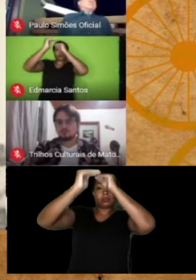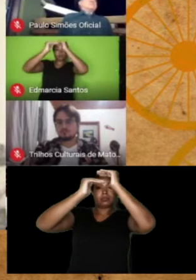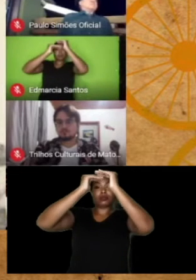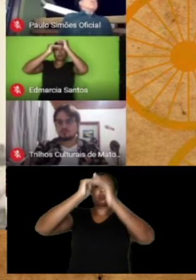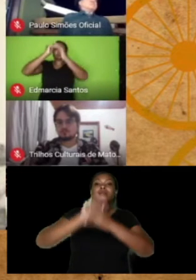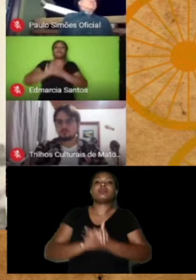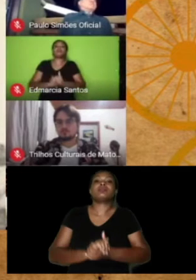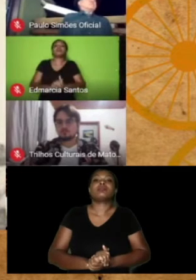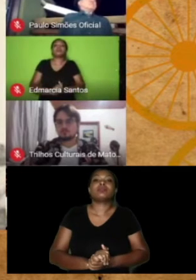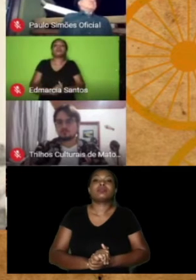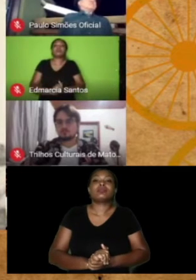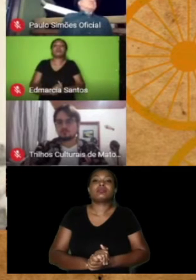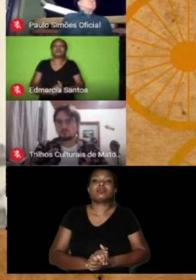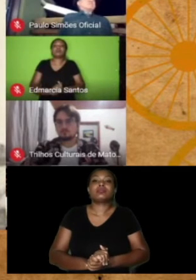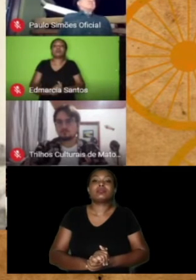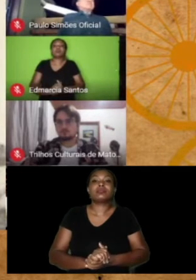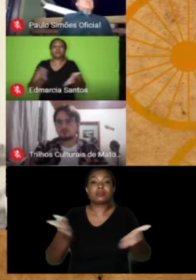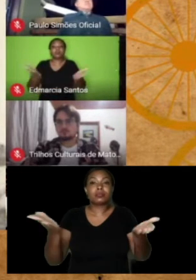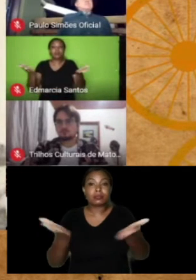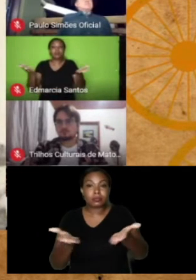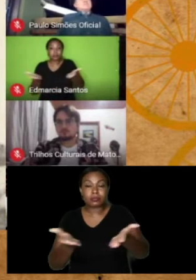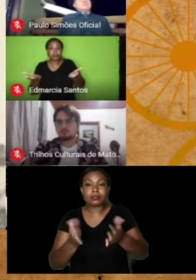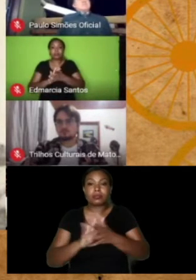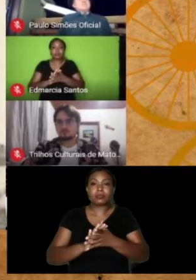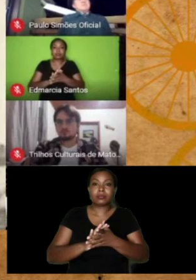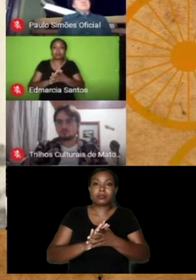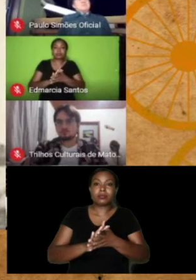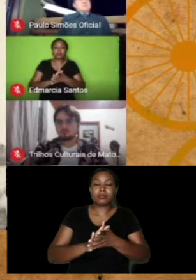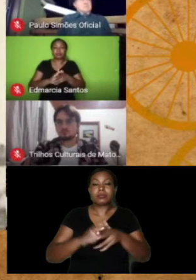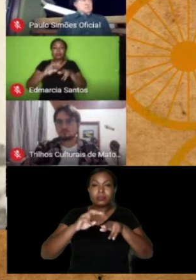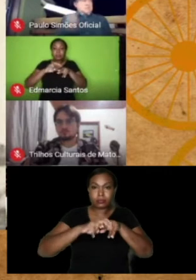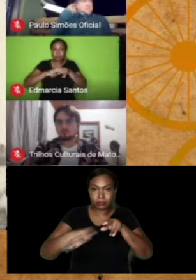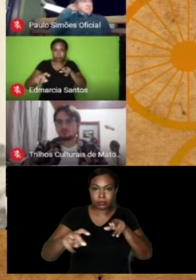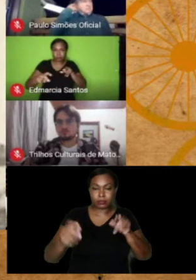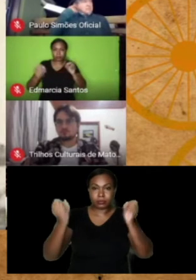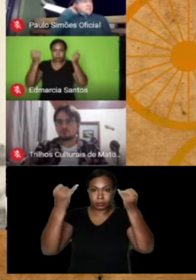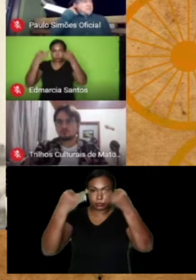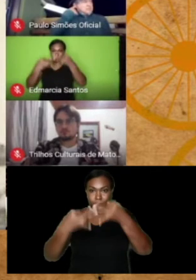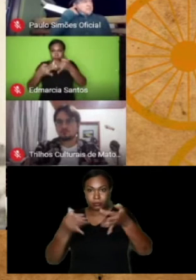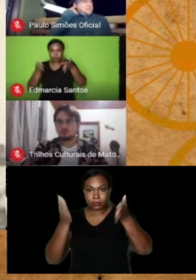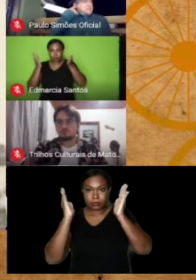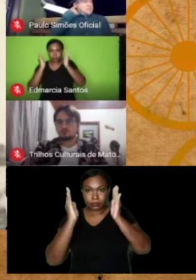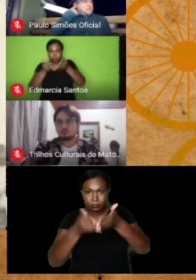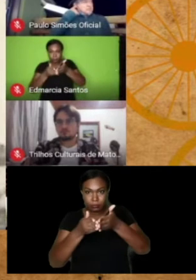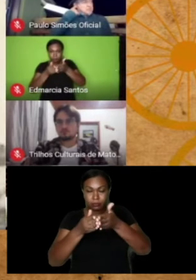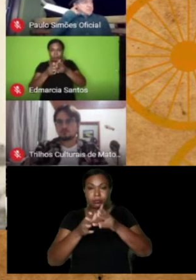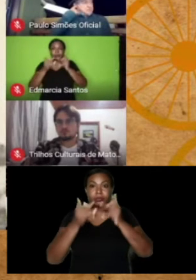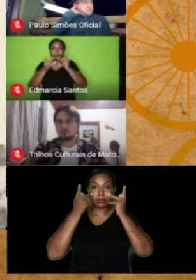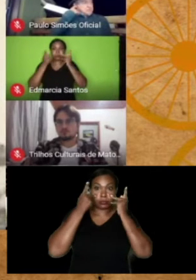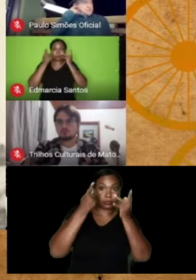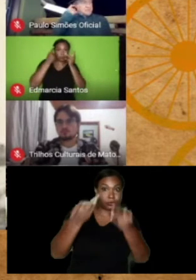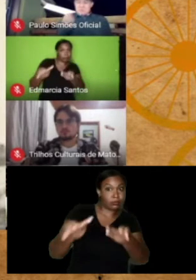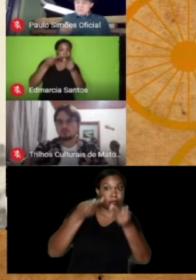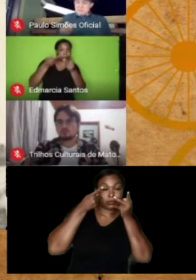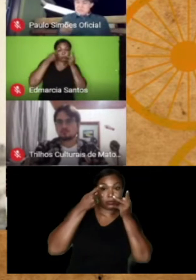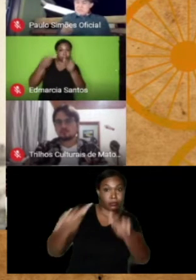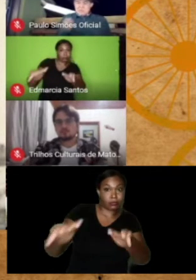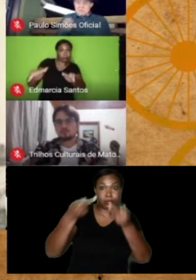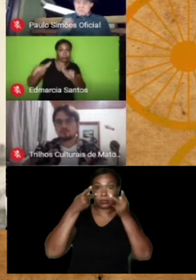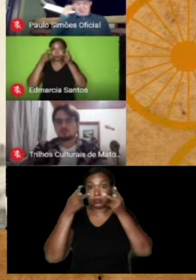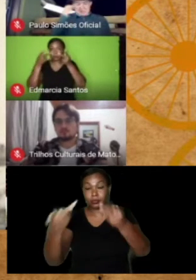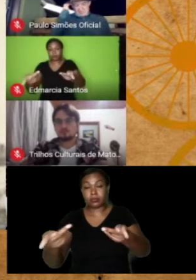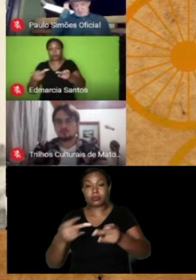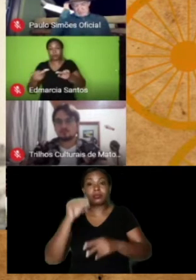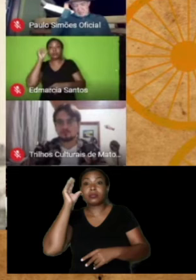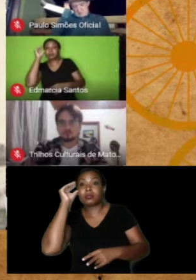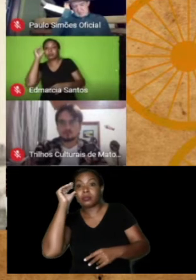desenvolvimento. E hoje o espólio ferroviário, entrando na questão do turismo, né, eu